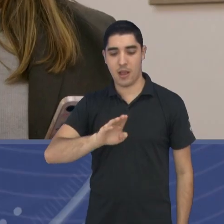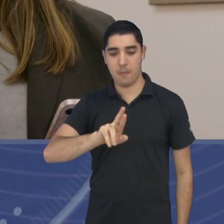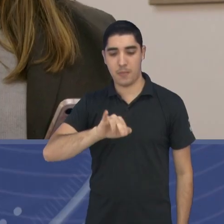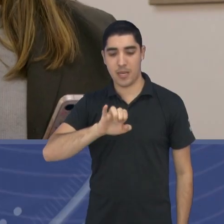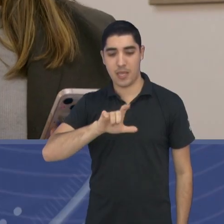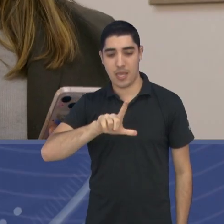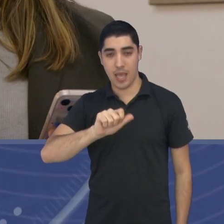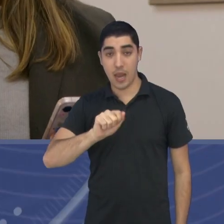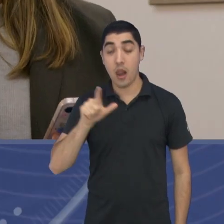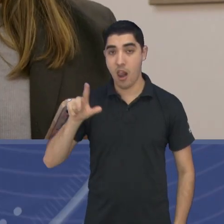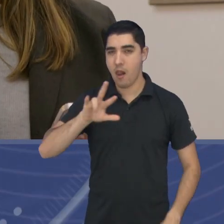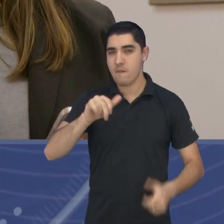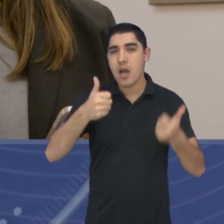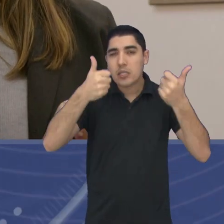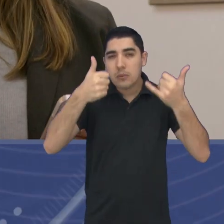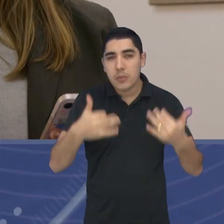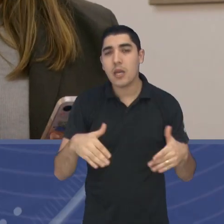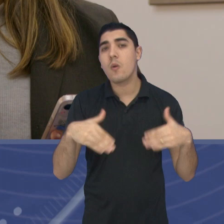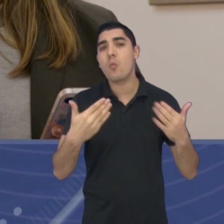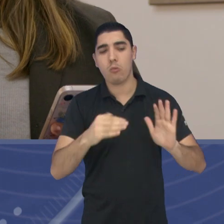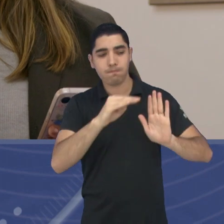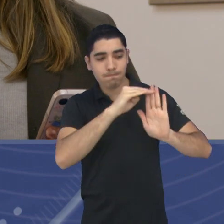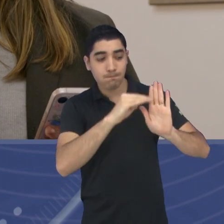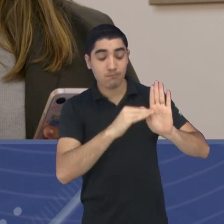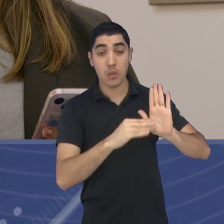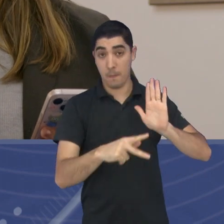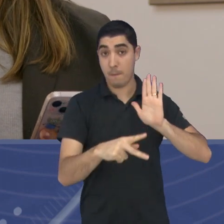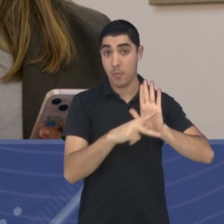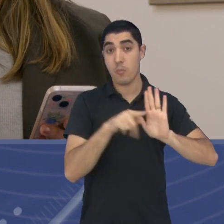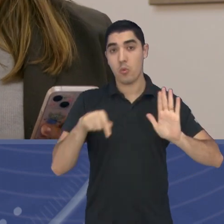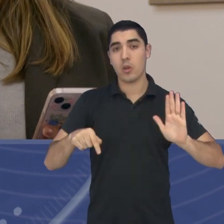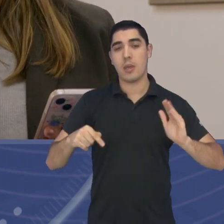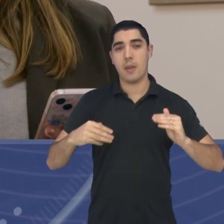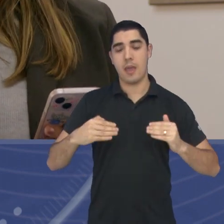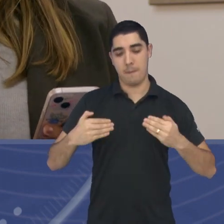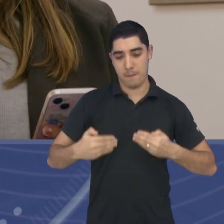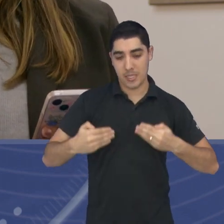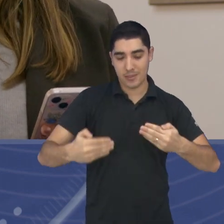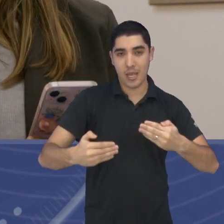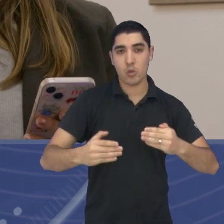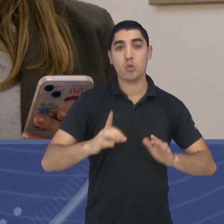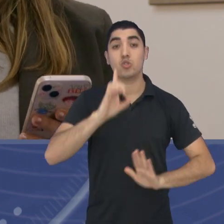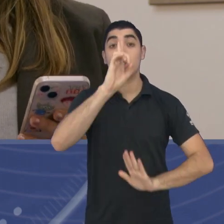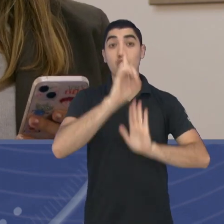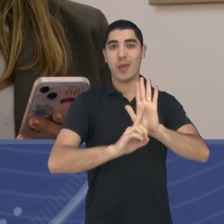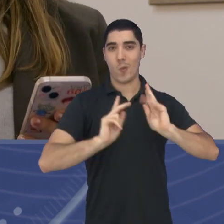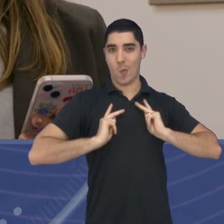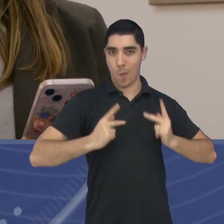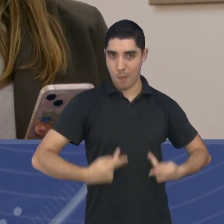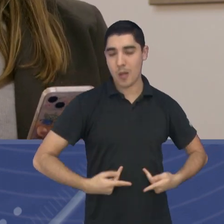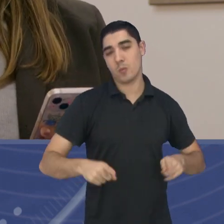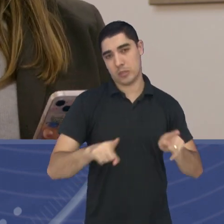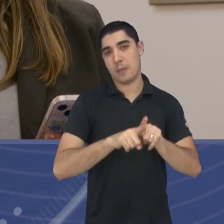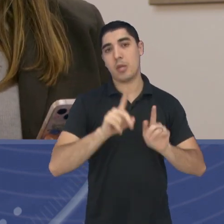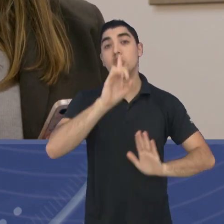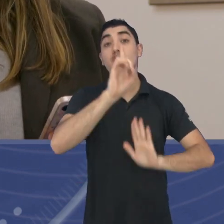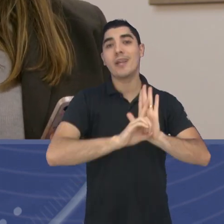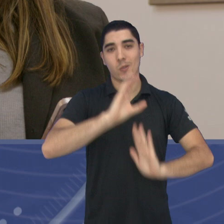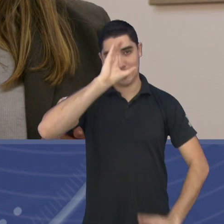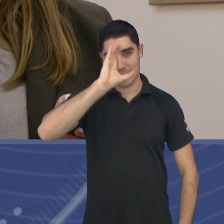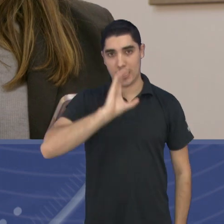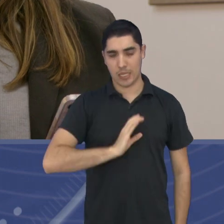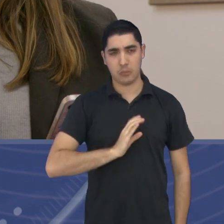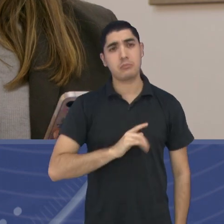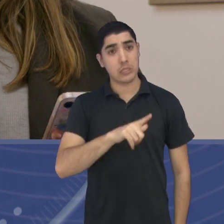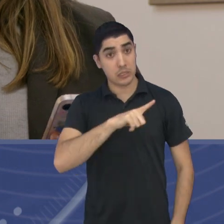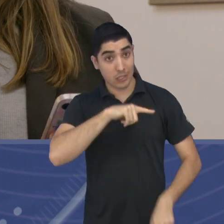gente uma lista que foi divulgada pelo Ministério dos Direitos Humanos e da Cidadania. Tem muitas dicas por aí,